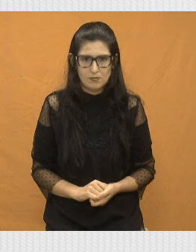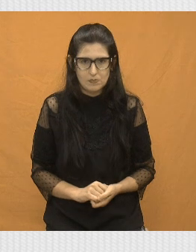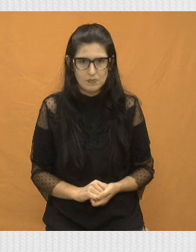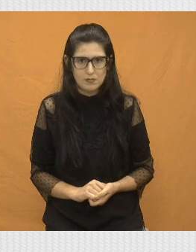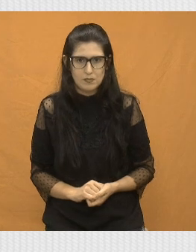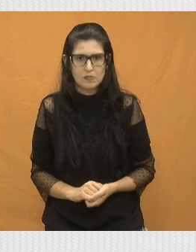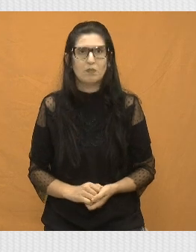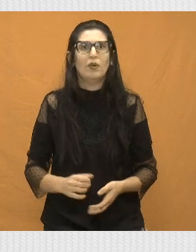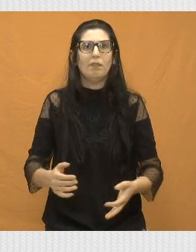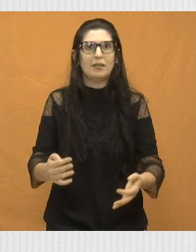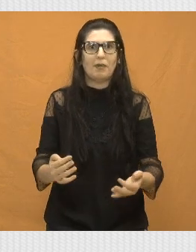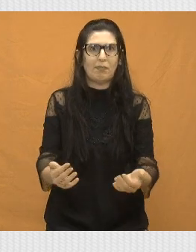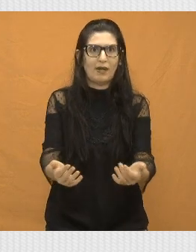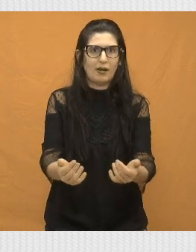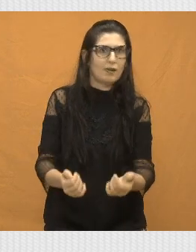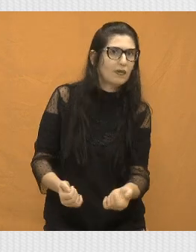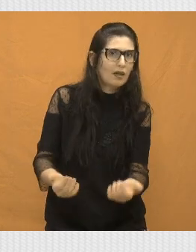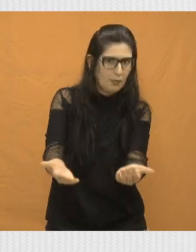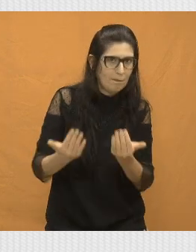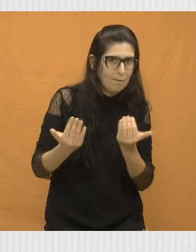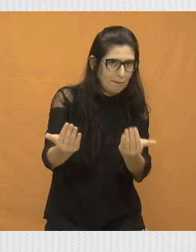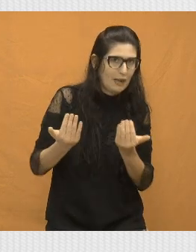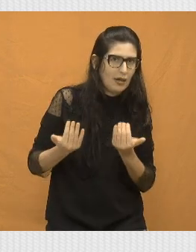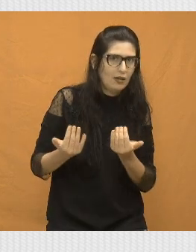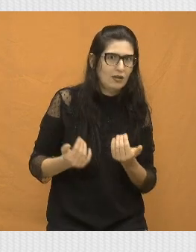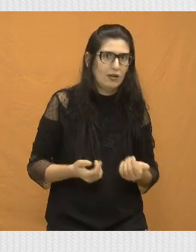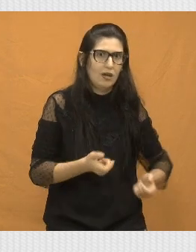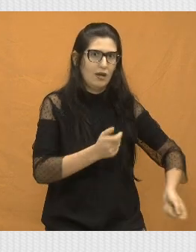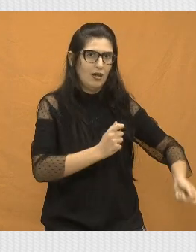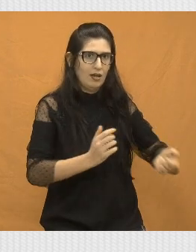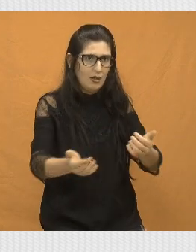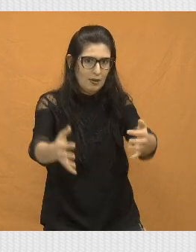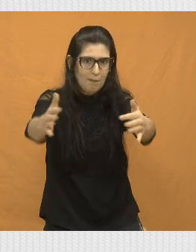área de administração, uma meta prevista de